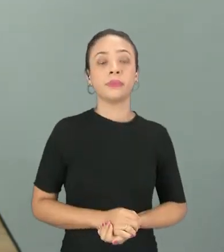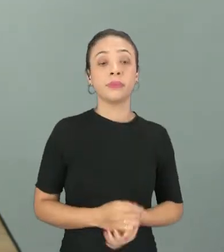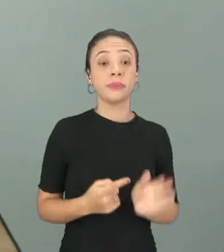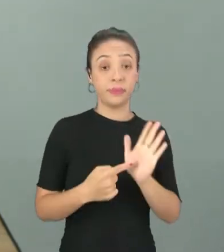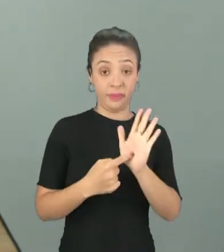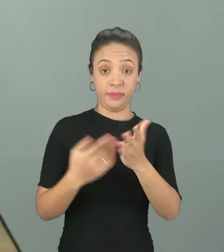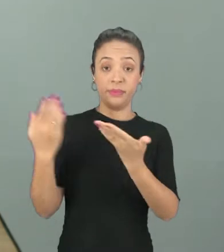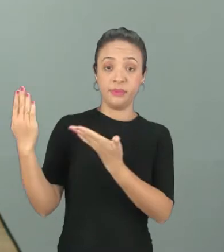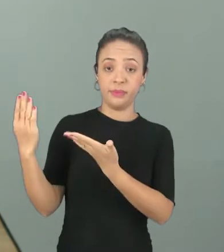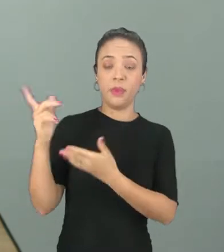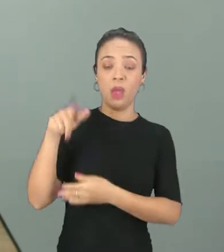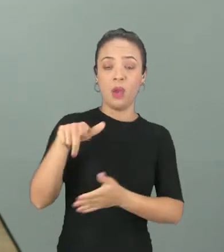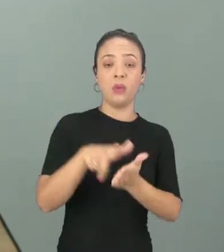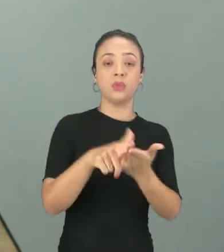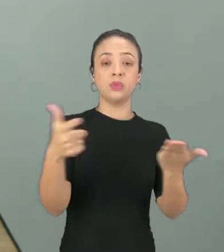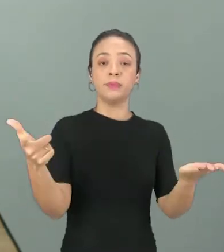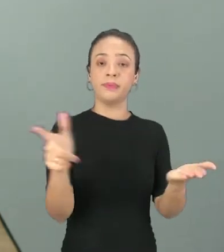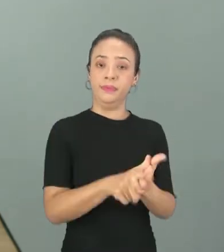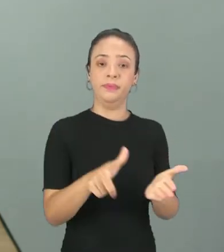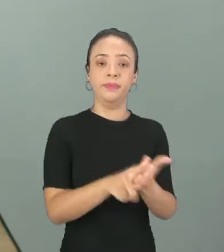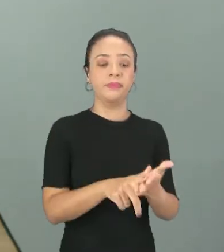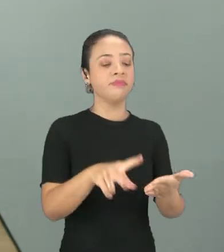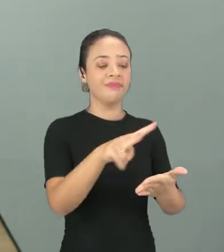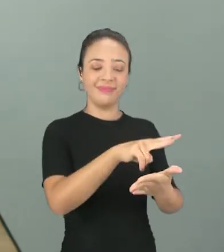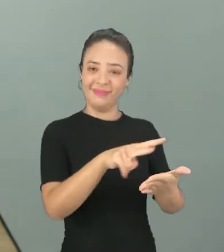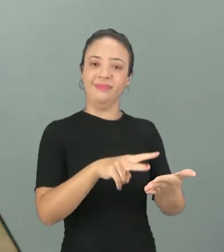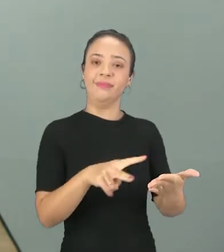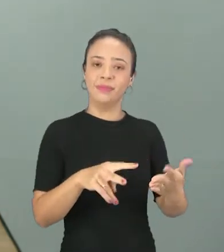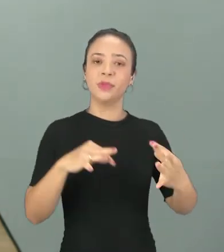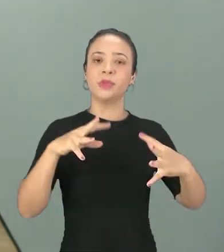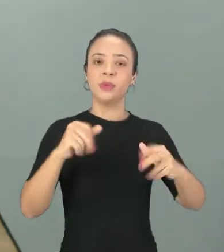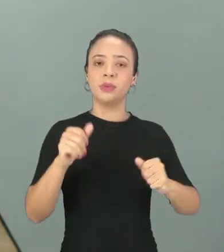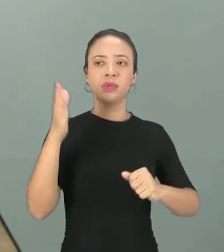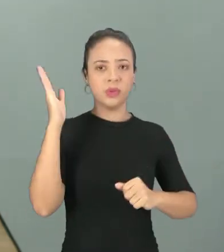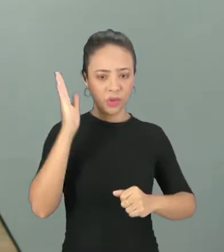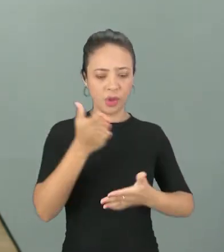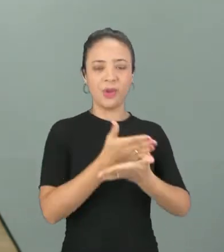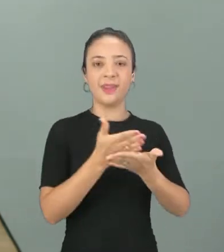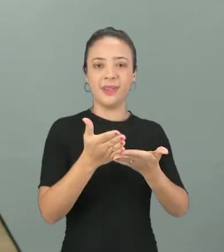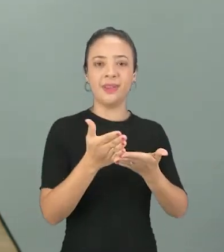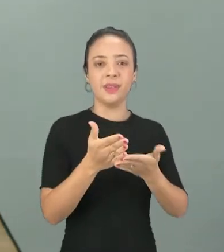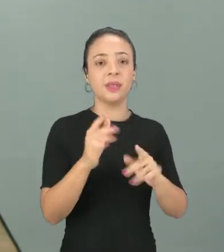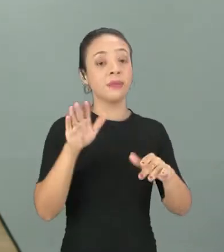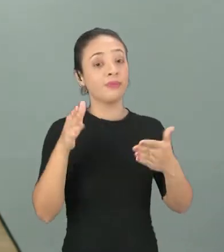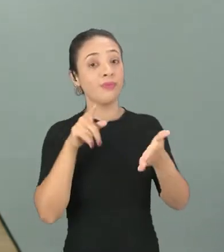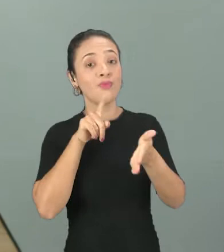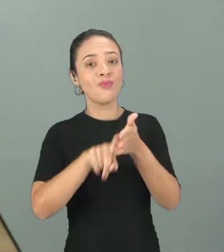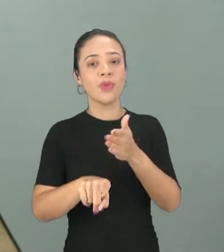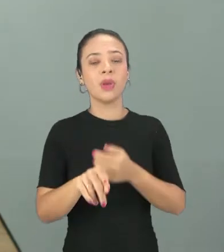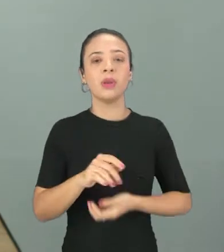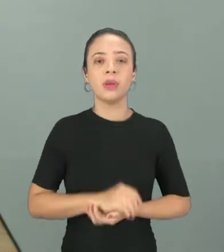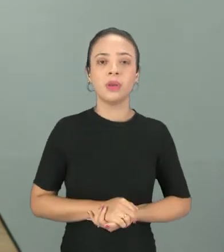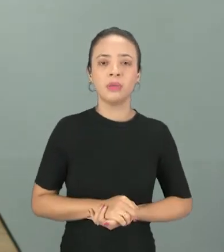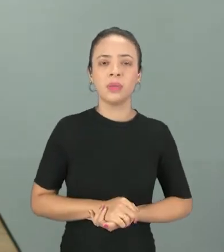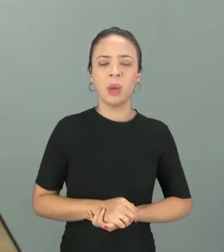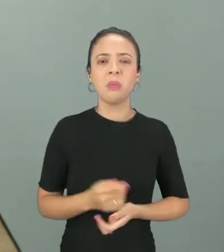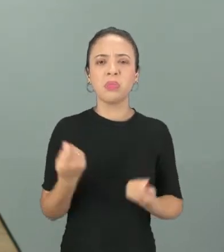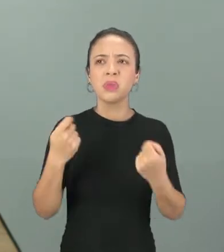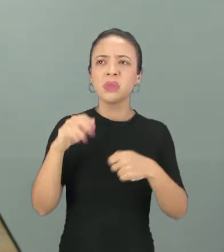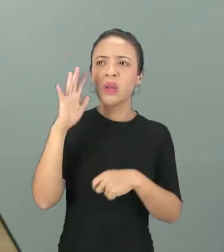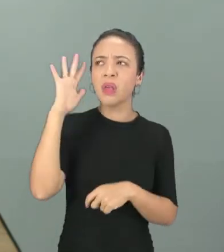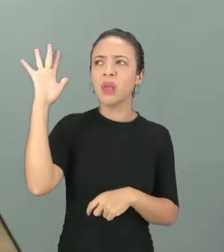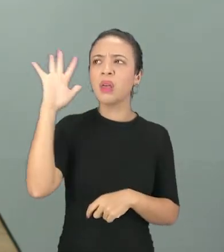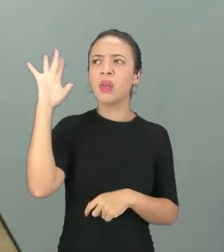impresso, né? Como eu falei, e eu estava fazendo a leitura dele logo no início. E aí eu pergunto, vocês podem